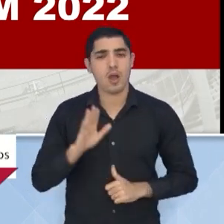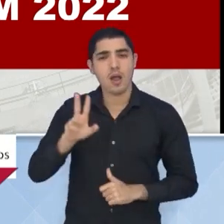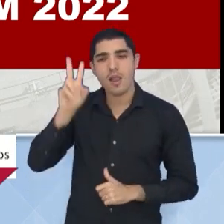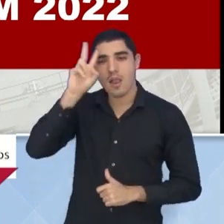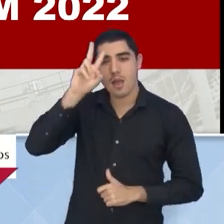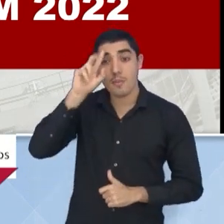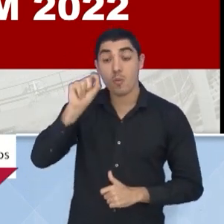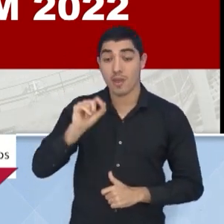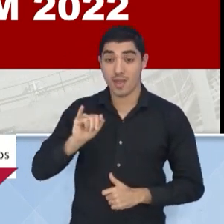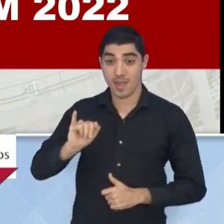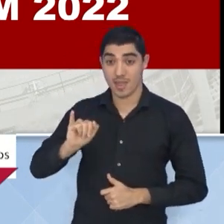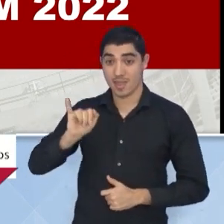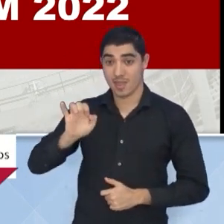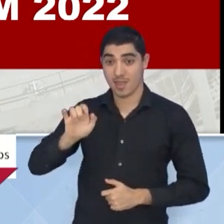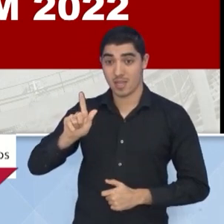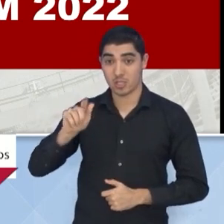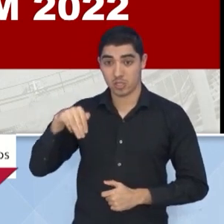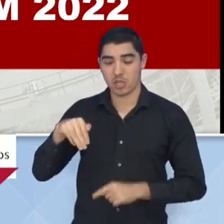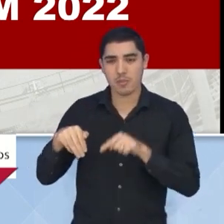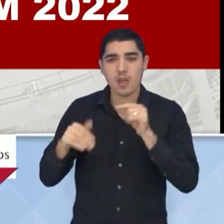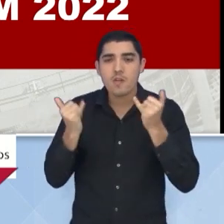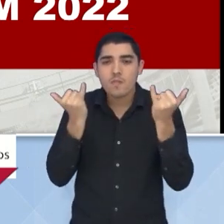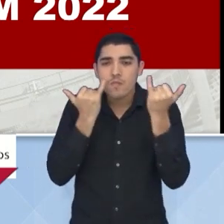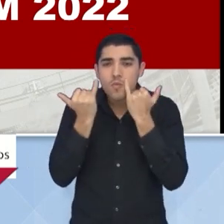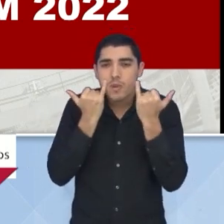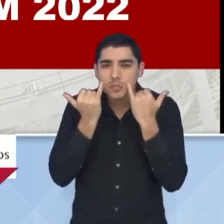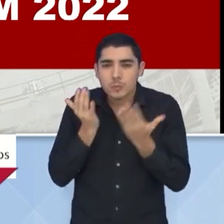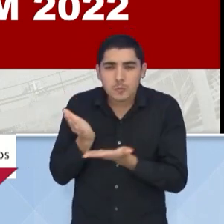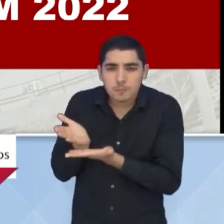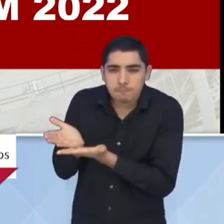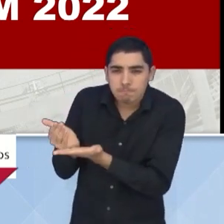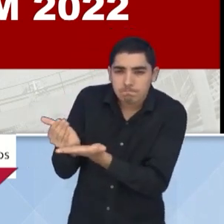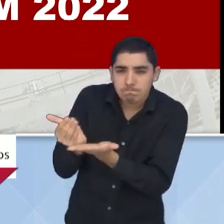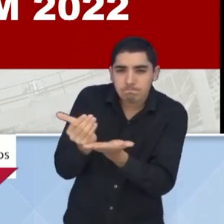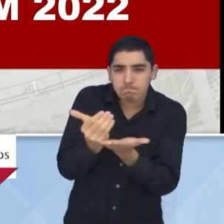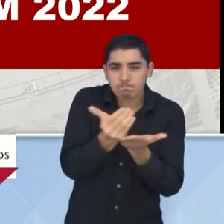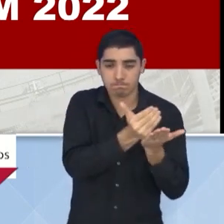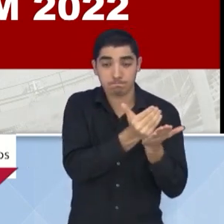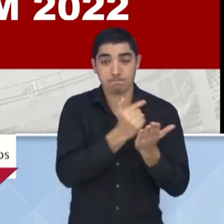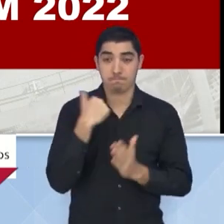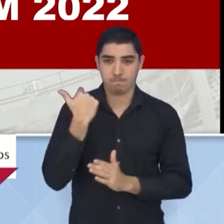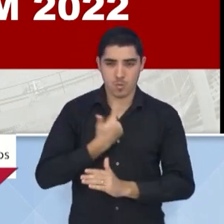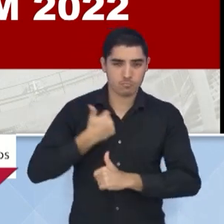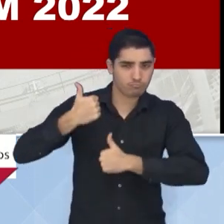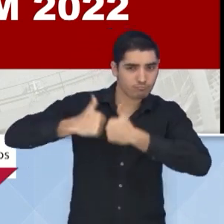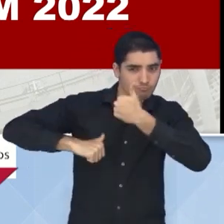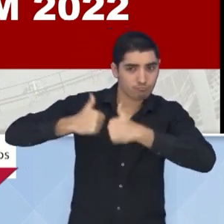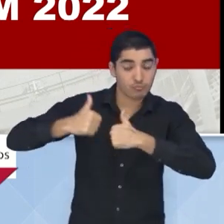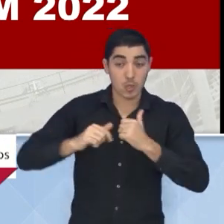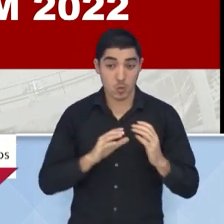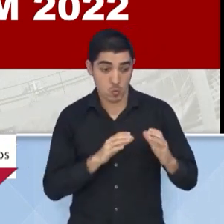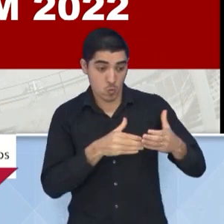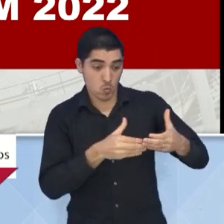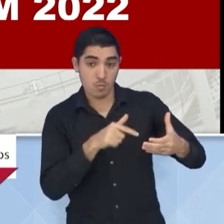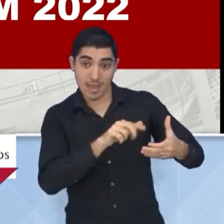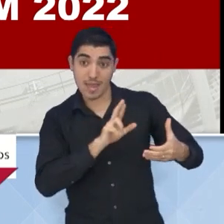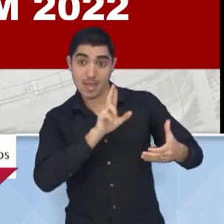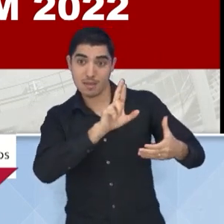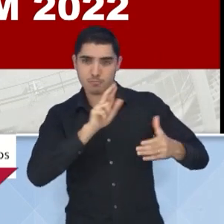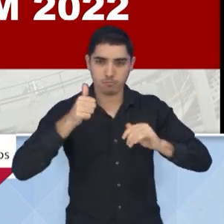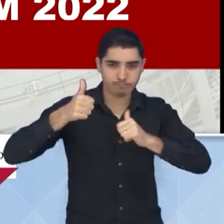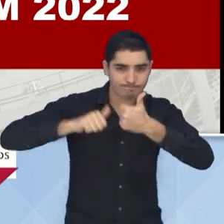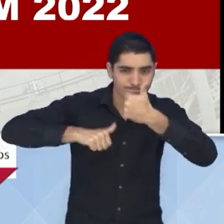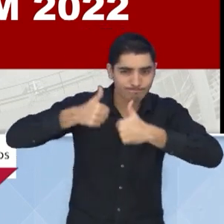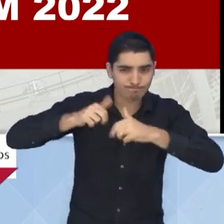um índice que é coletado e validado por amostragem Pelas nossas equipes de fiscalização n